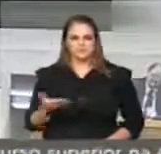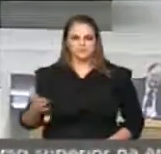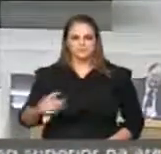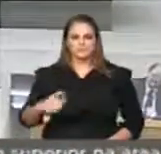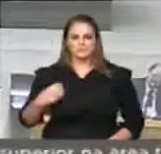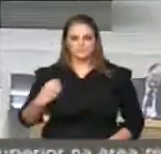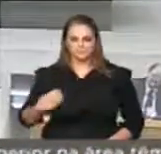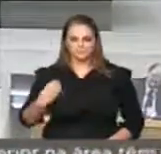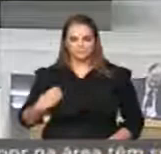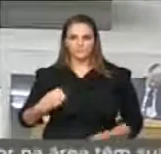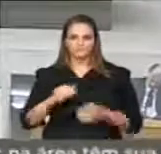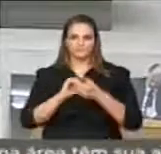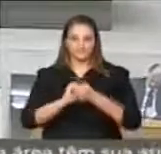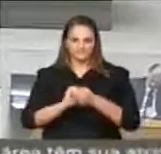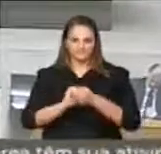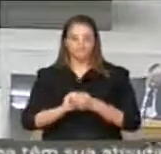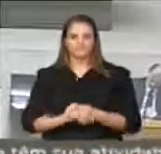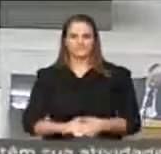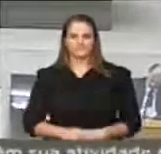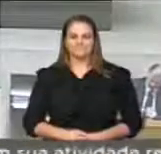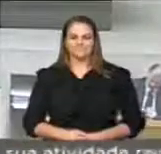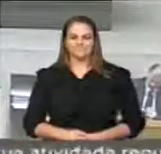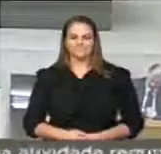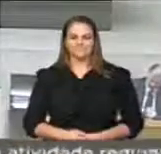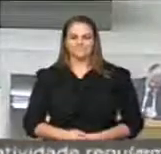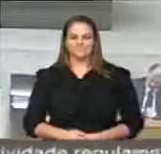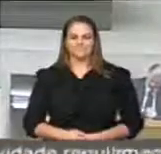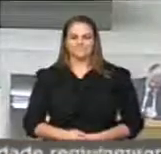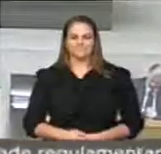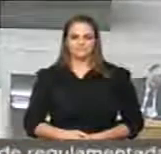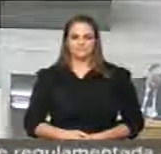senhores deputados, eu quero